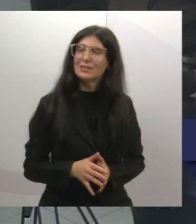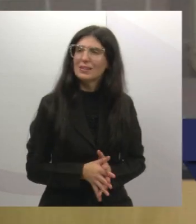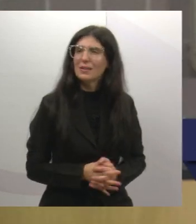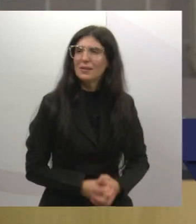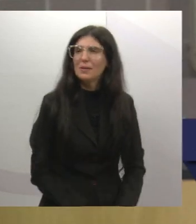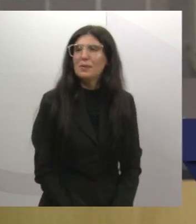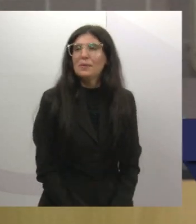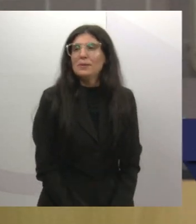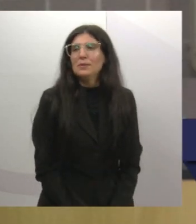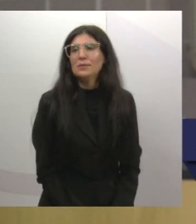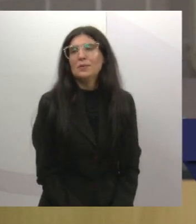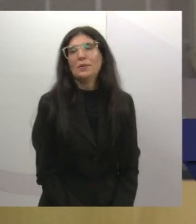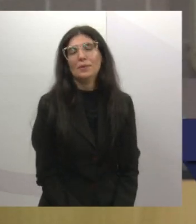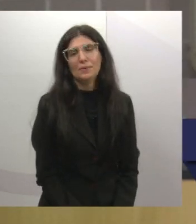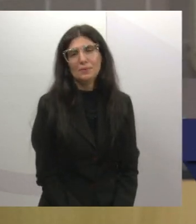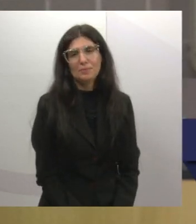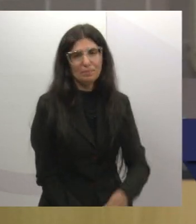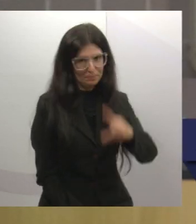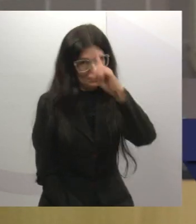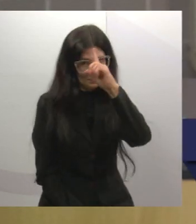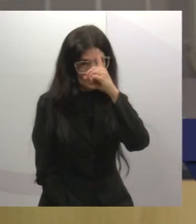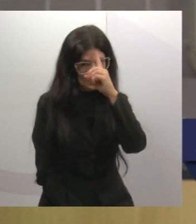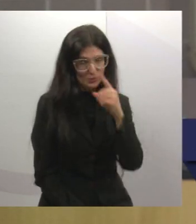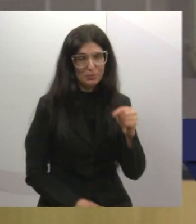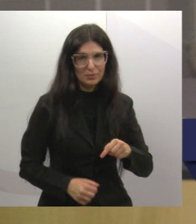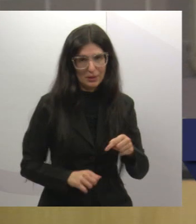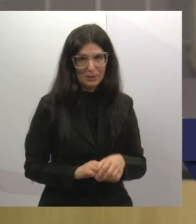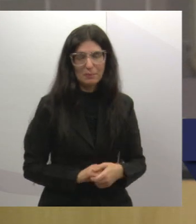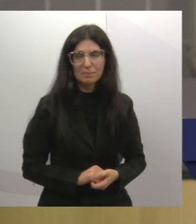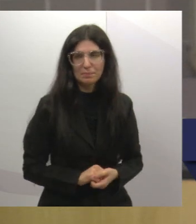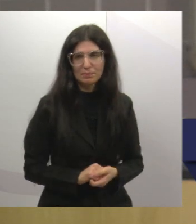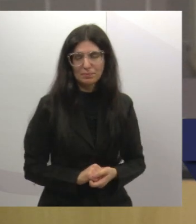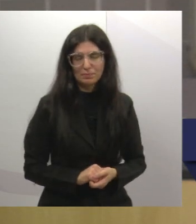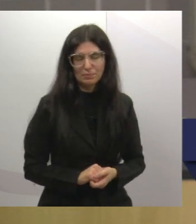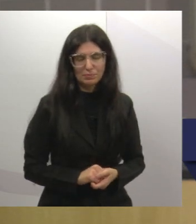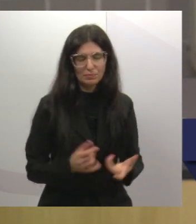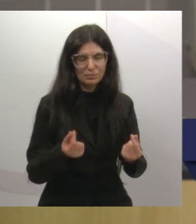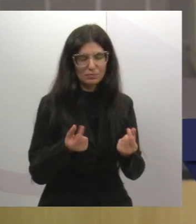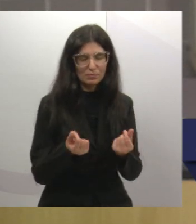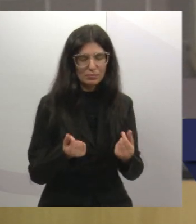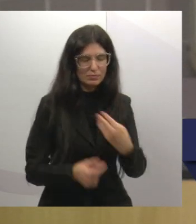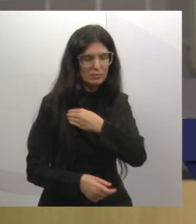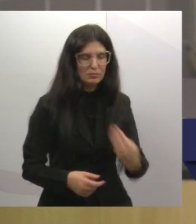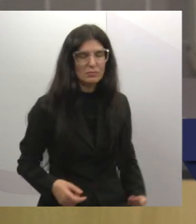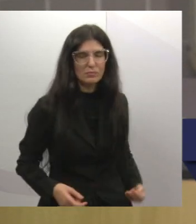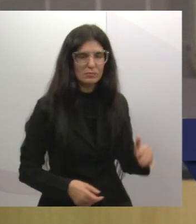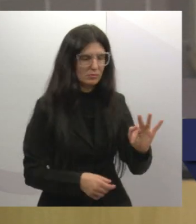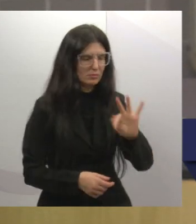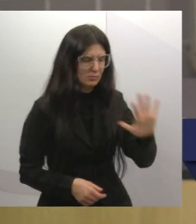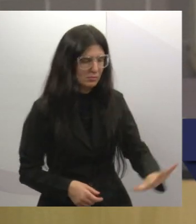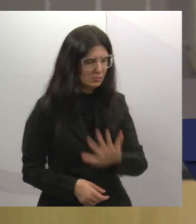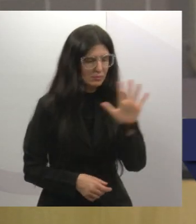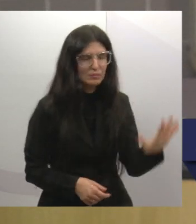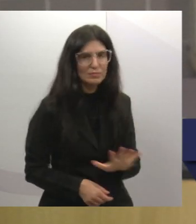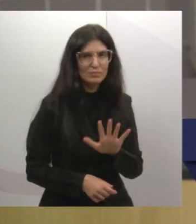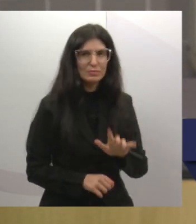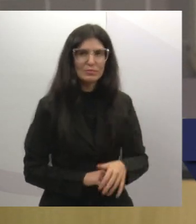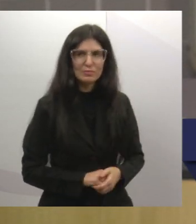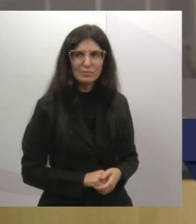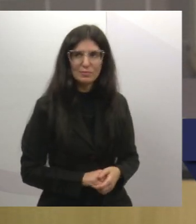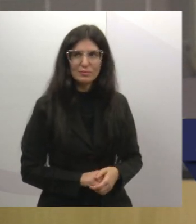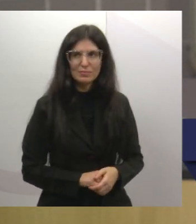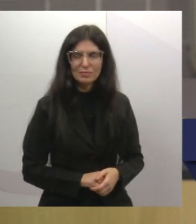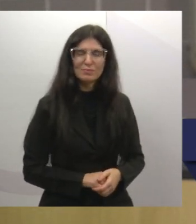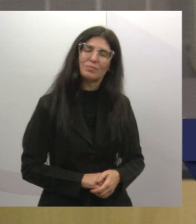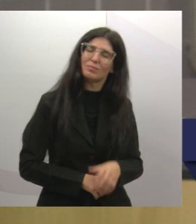Eu gostaria de tirar só uma dúvida aqui, com relação a essa verba do governo federal que o senhor citou. Se não me